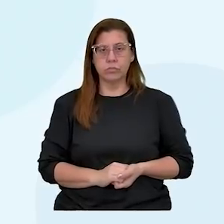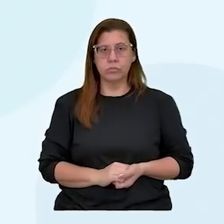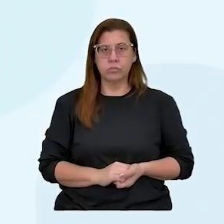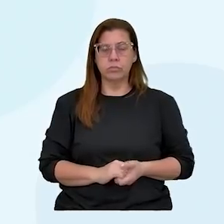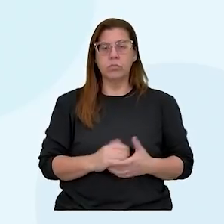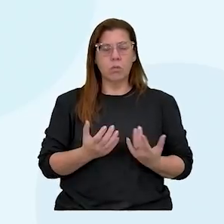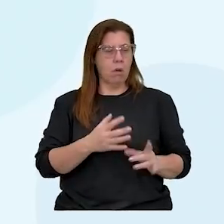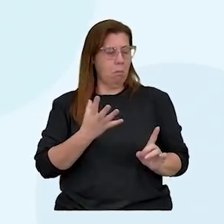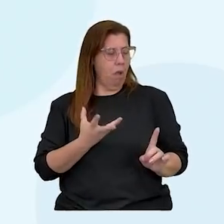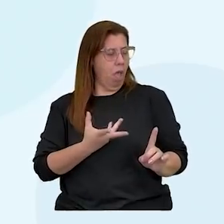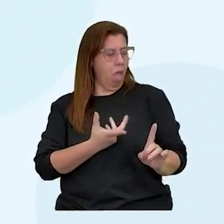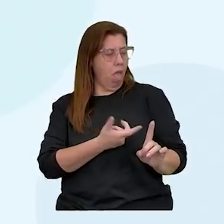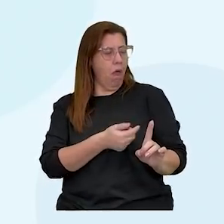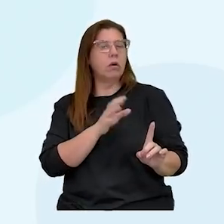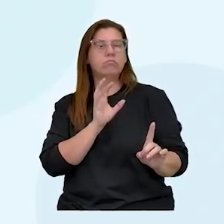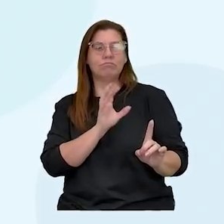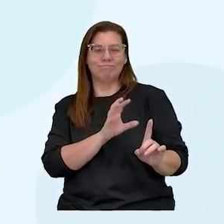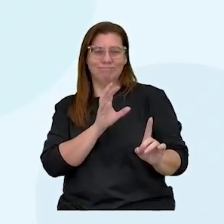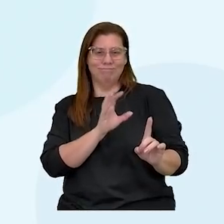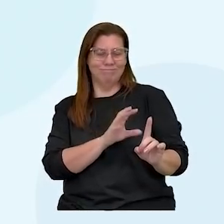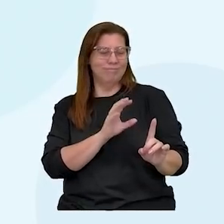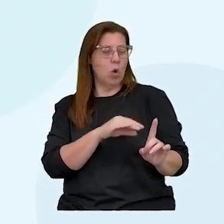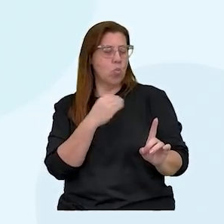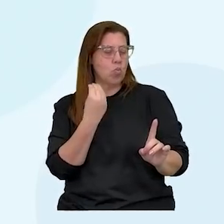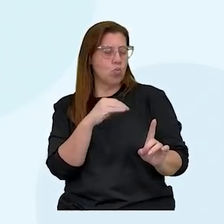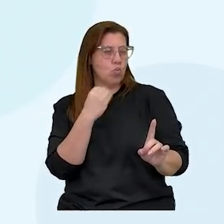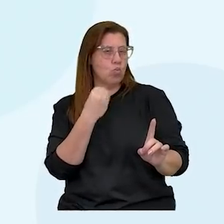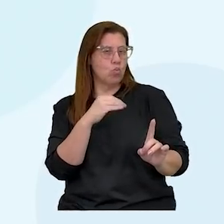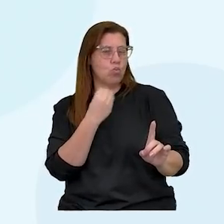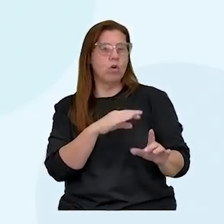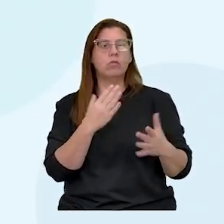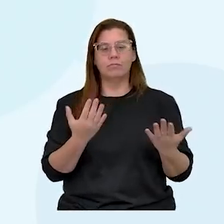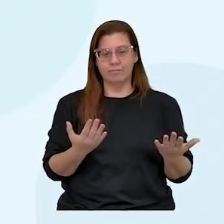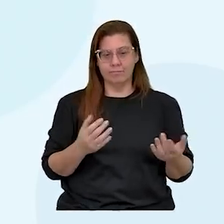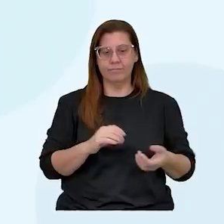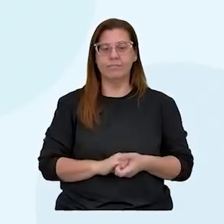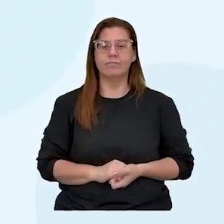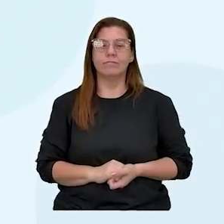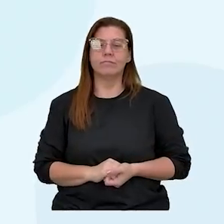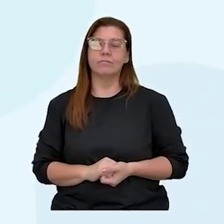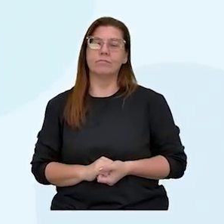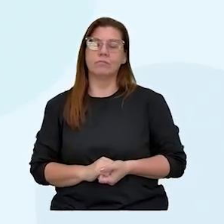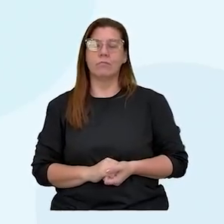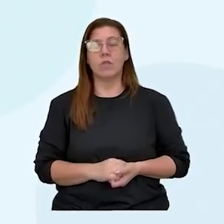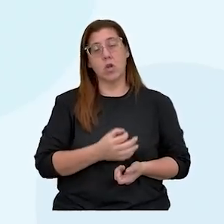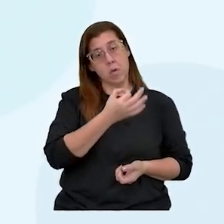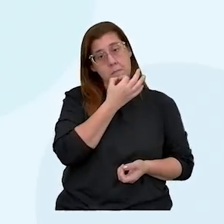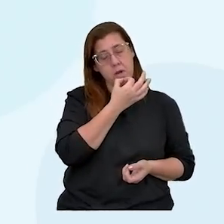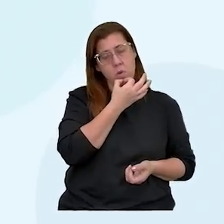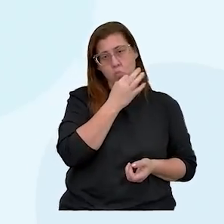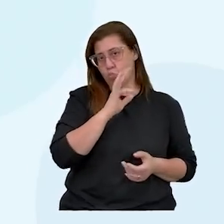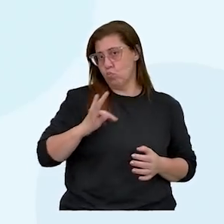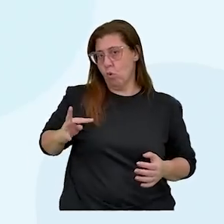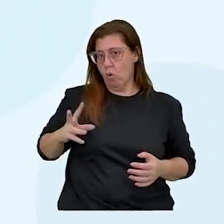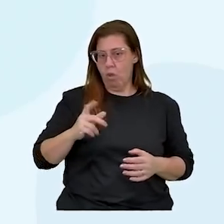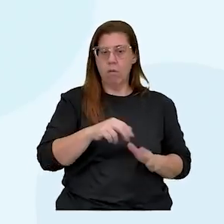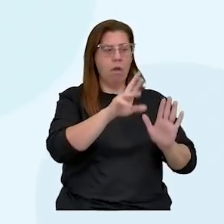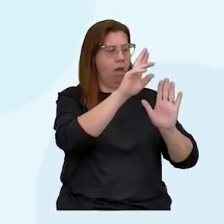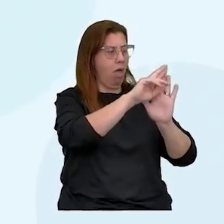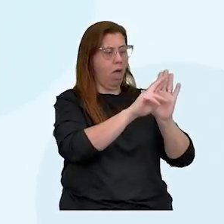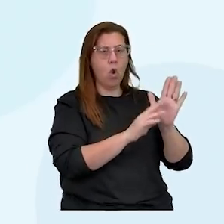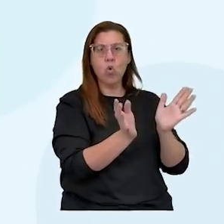possível que essa pessoa está em um debate por um cargo, né, dessa importância e tendo essa postura. Então, isso